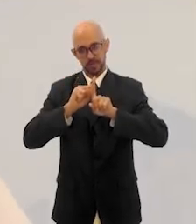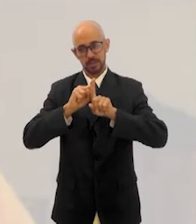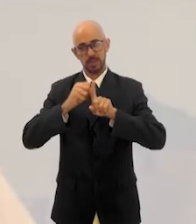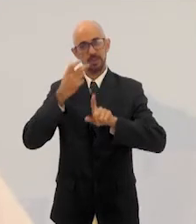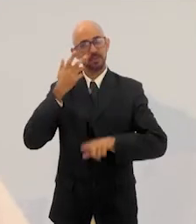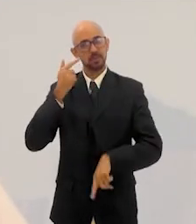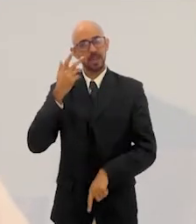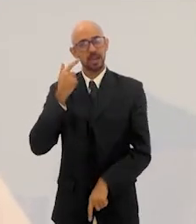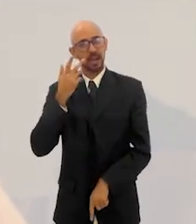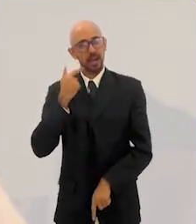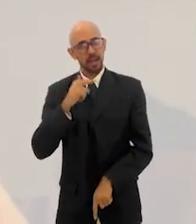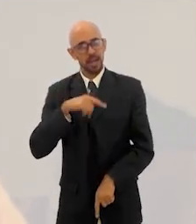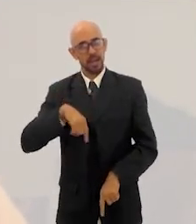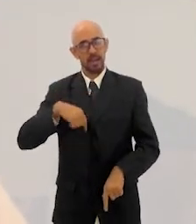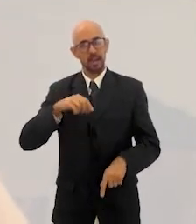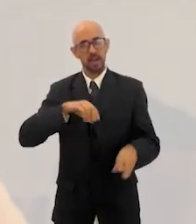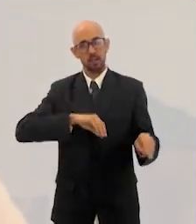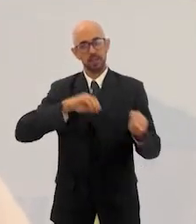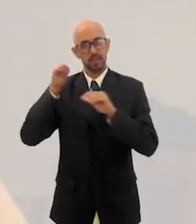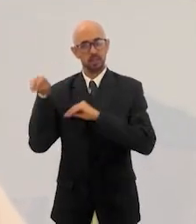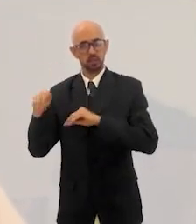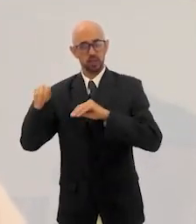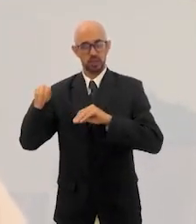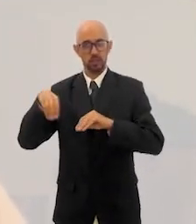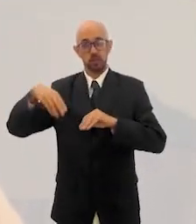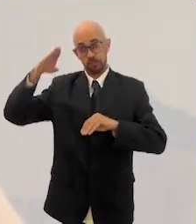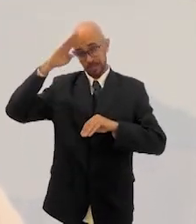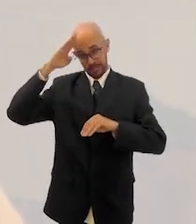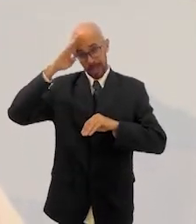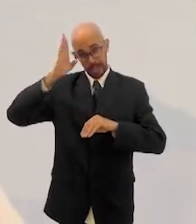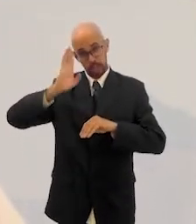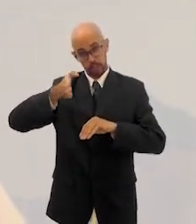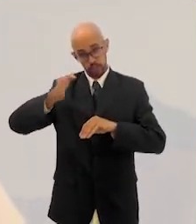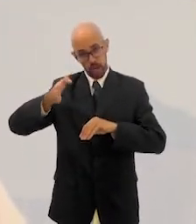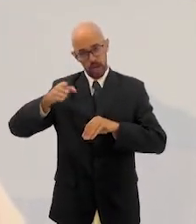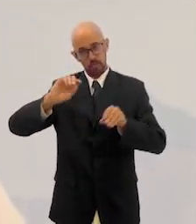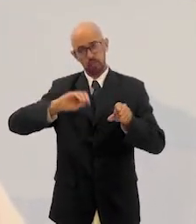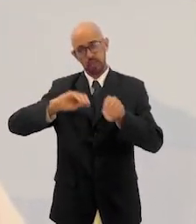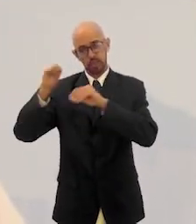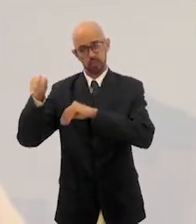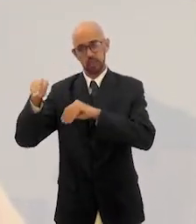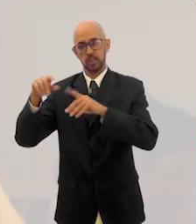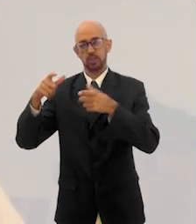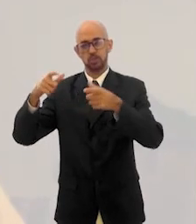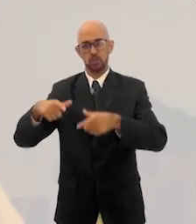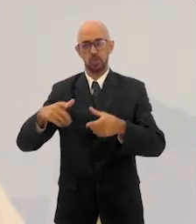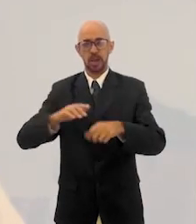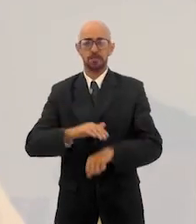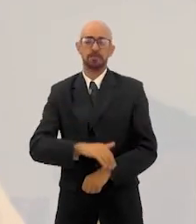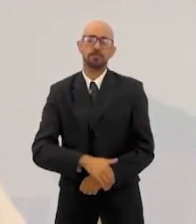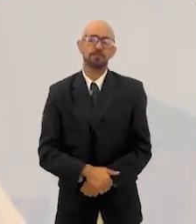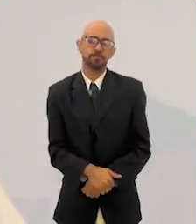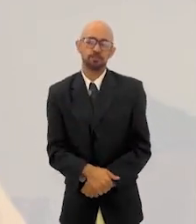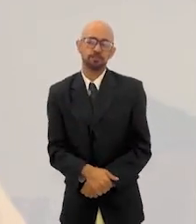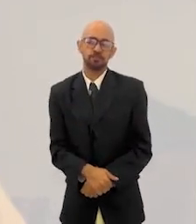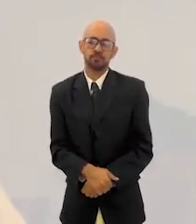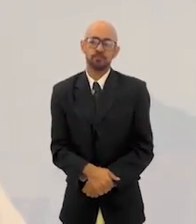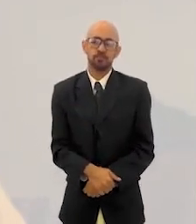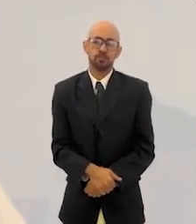na época, né, como eu falei, eu era militar, fui transferido para um outro local também, e fiquei.